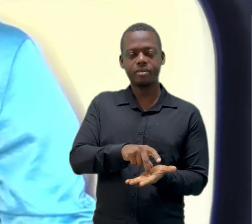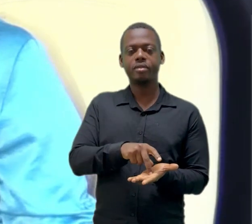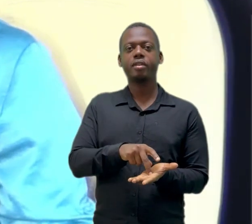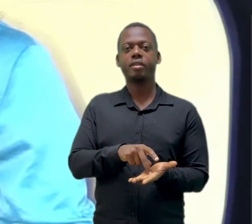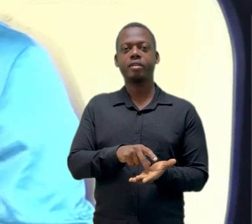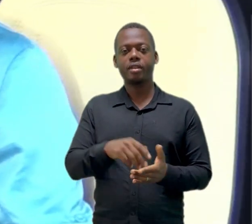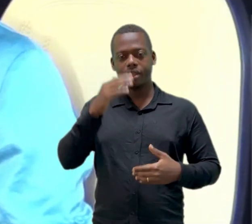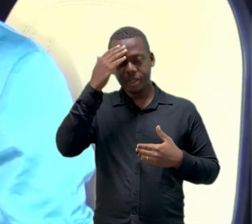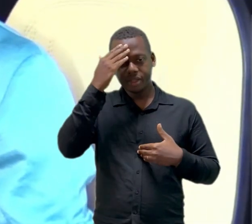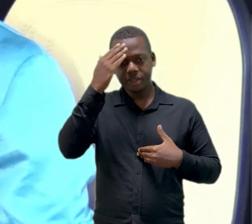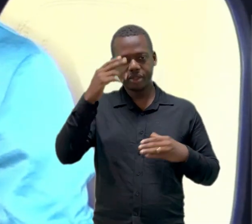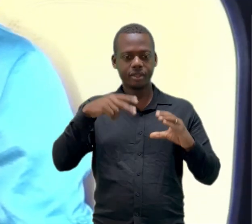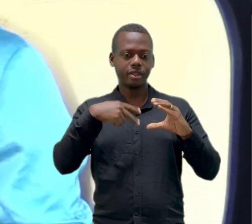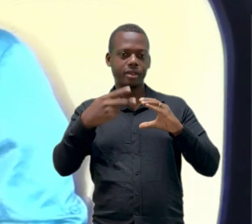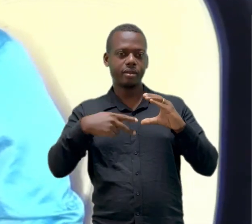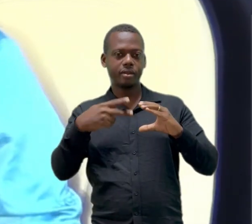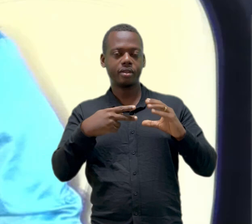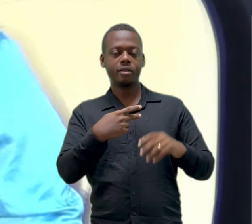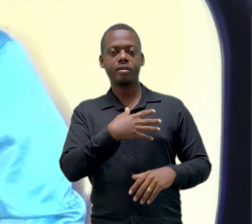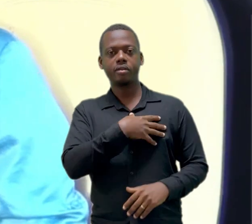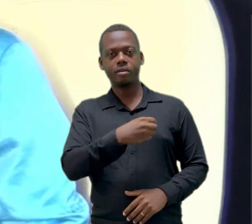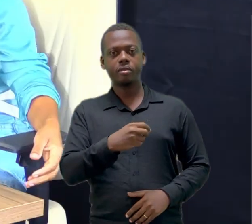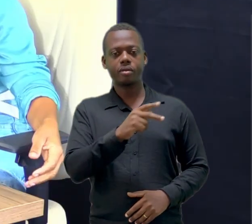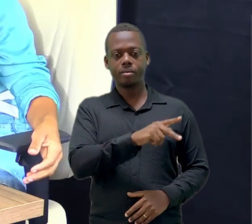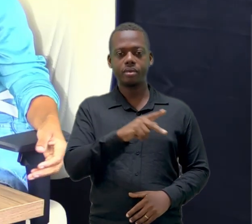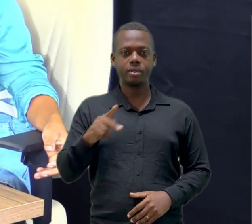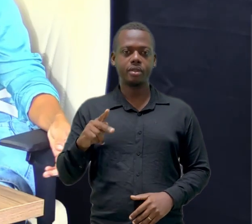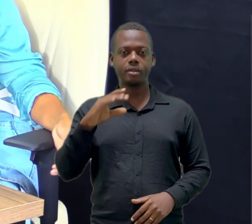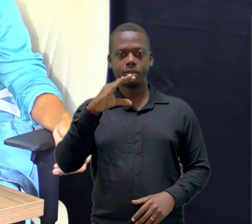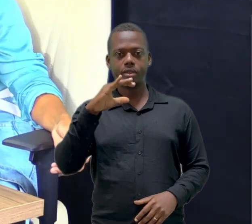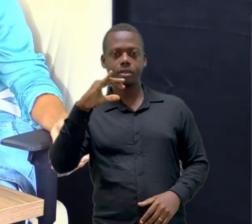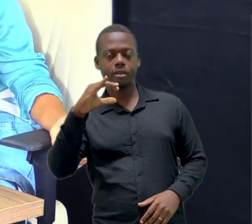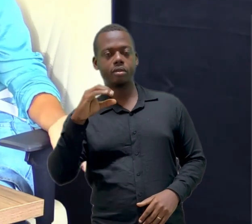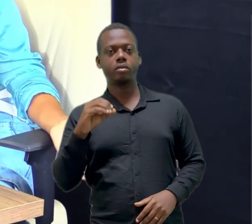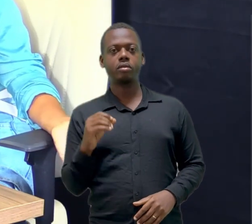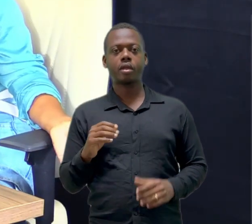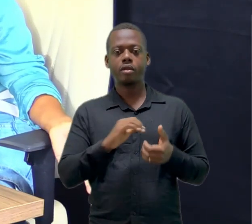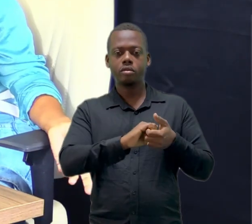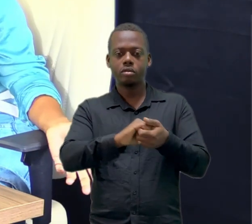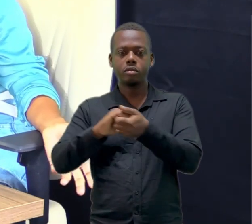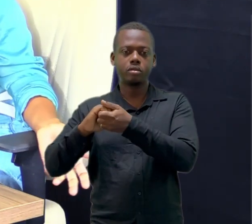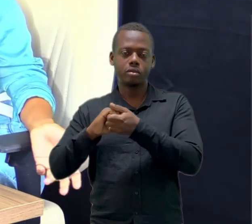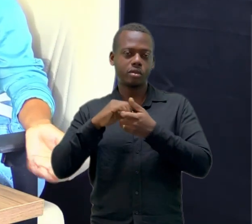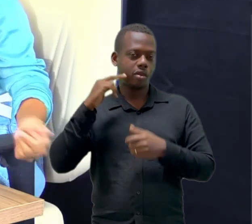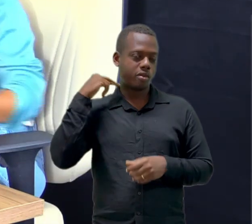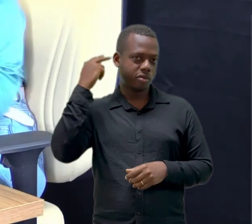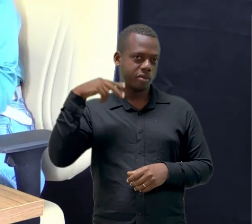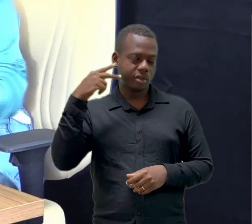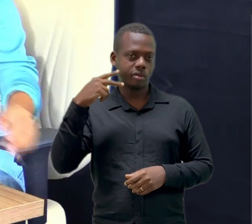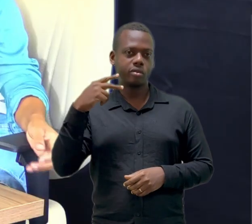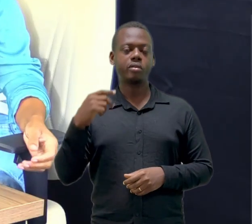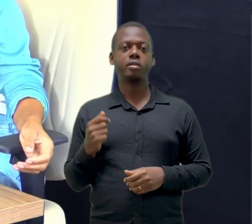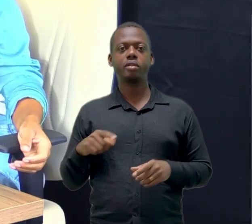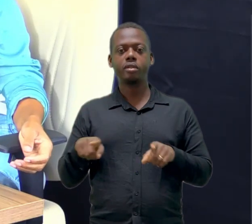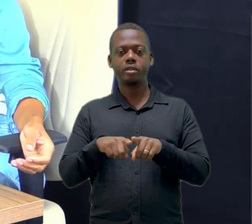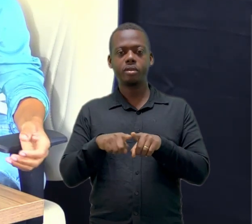aqui agradecer à Câmara de Vereadores, na pessoa do presidente Itus, e assim saudar todos os vereadores desta casa aqui, e